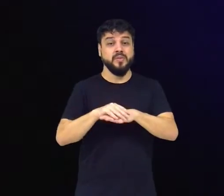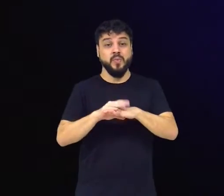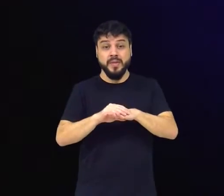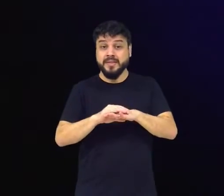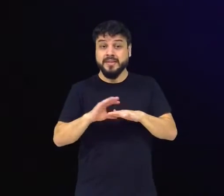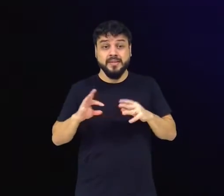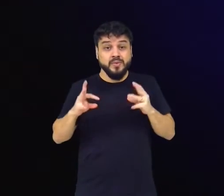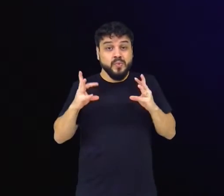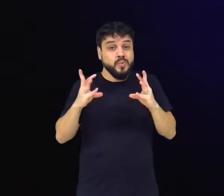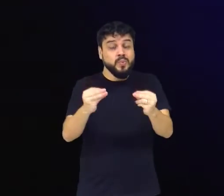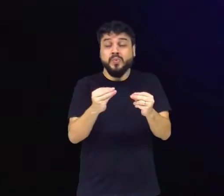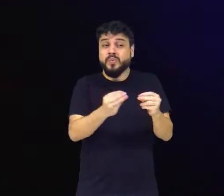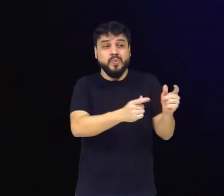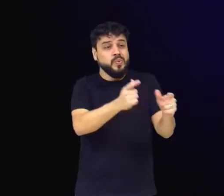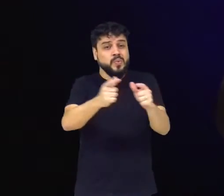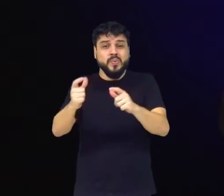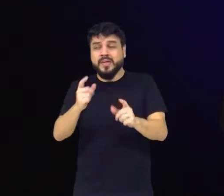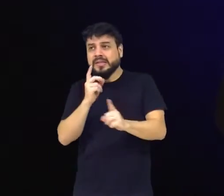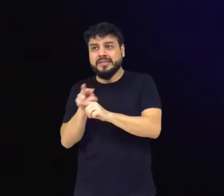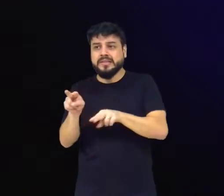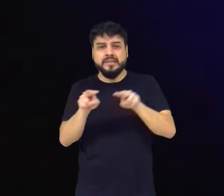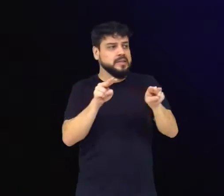por todos os lados.